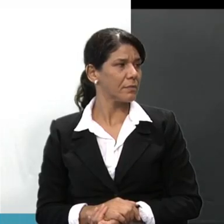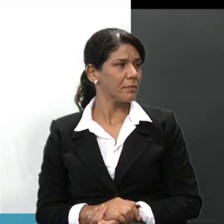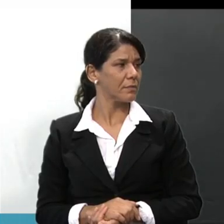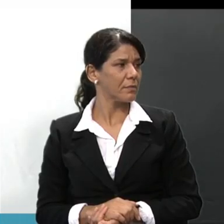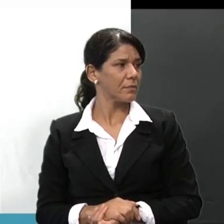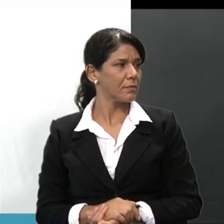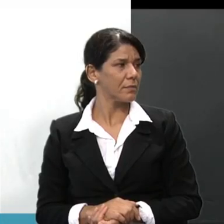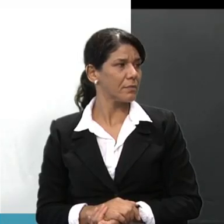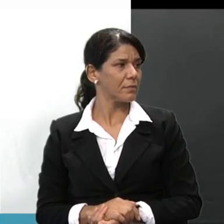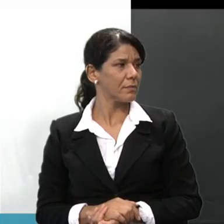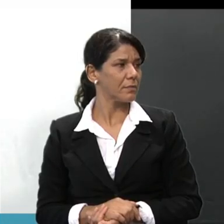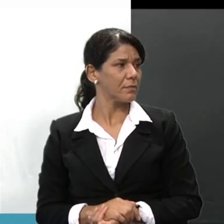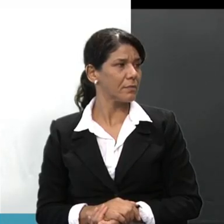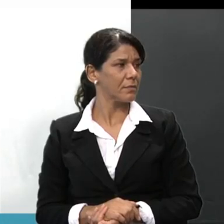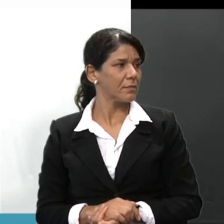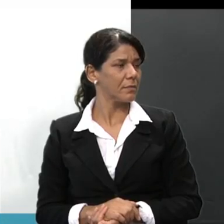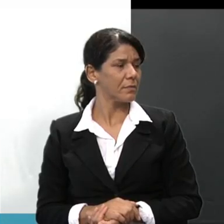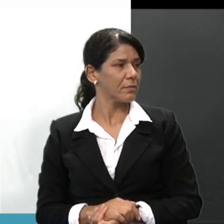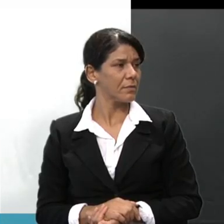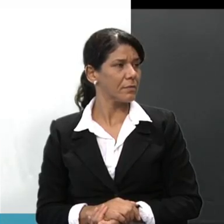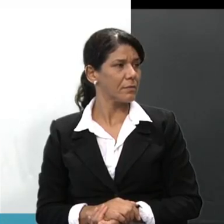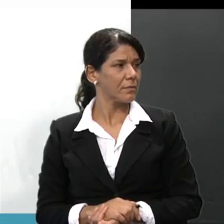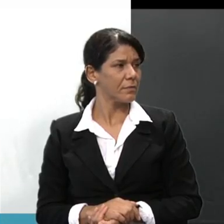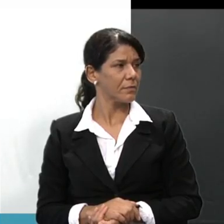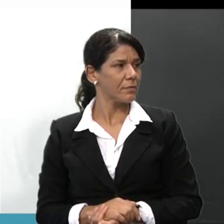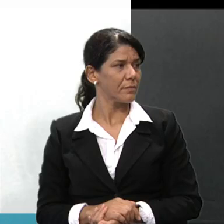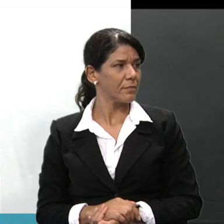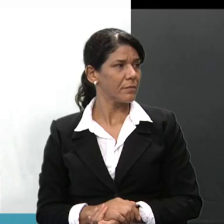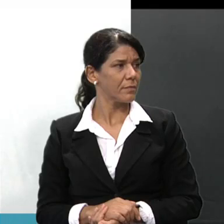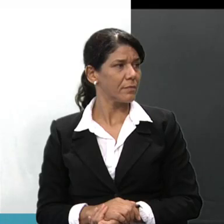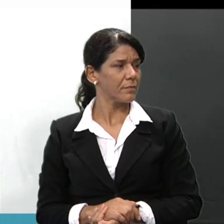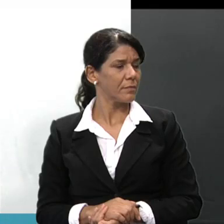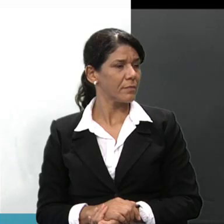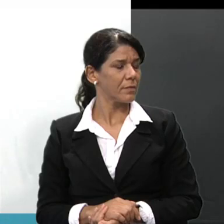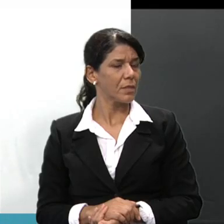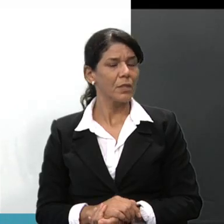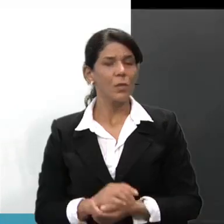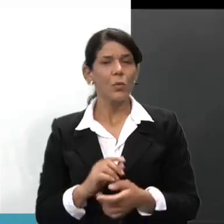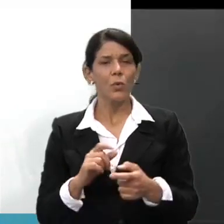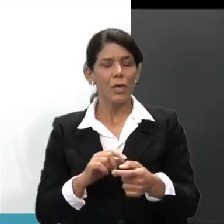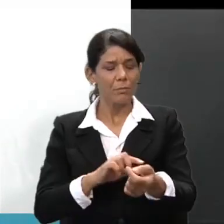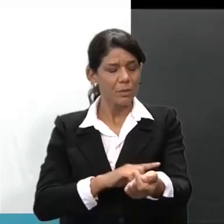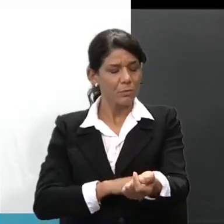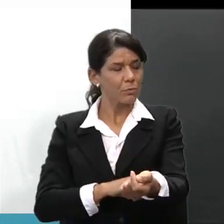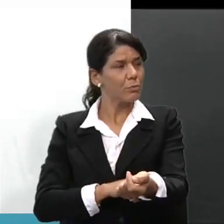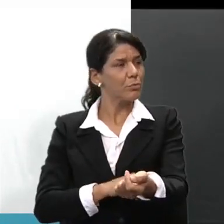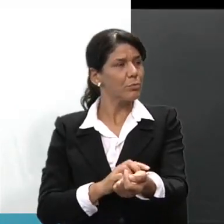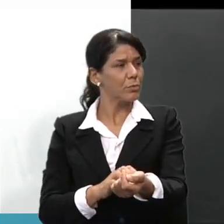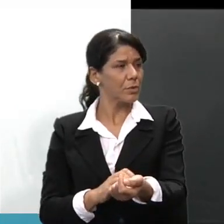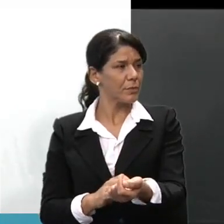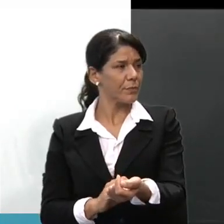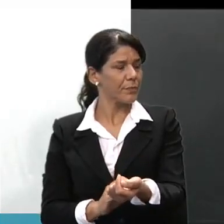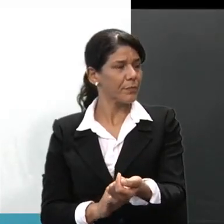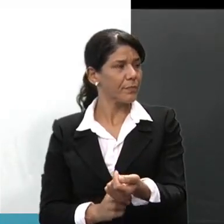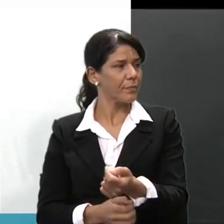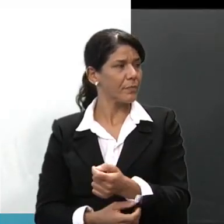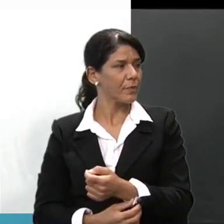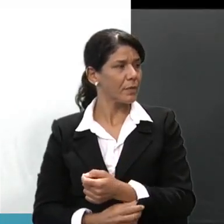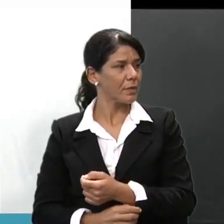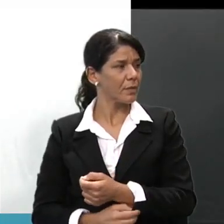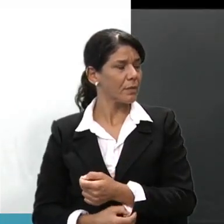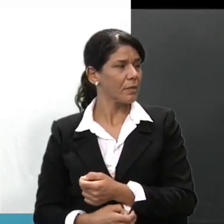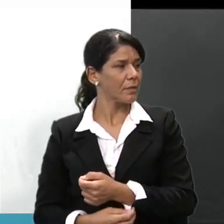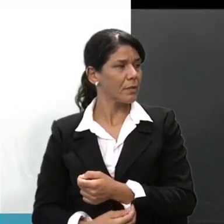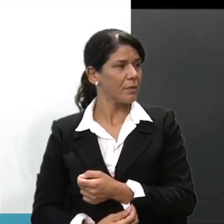que acessar a região de epiderme, que é a região mais superficial da pele. Quando eu vou administrar